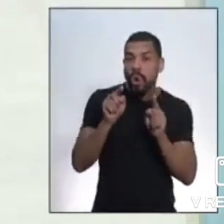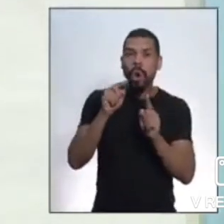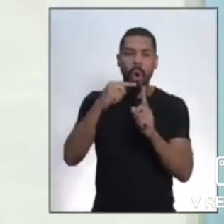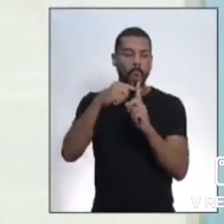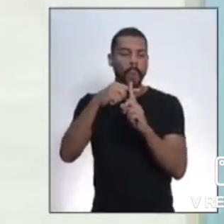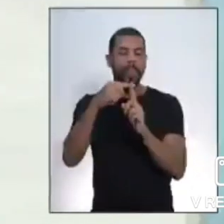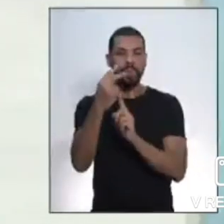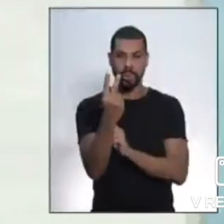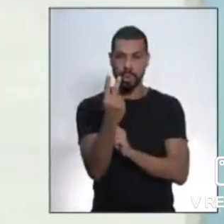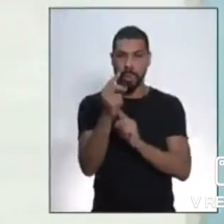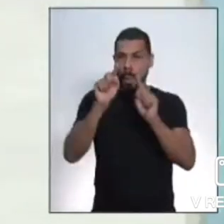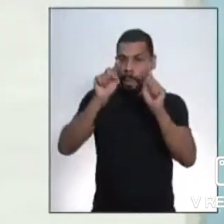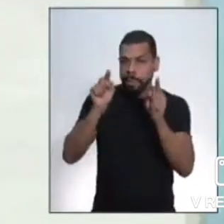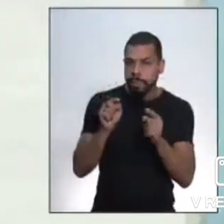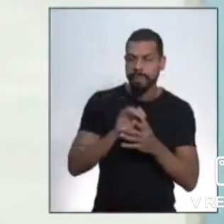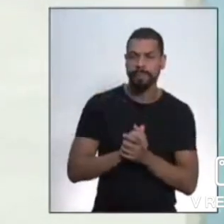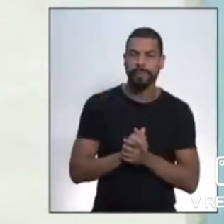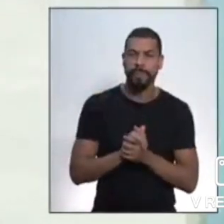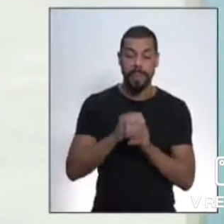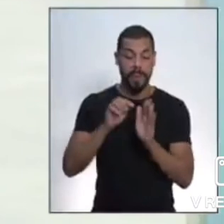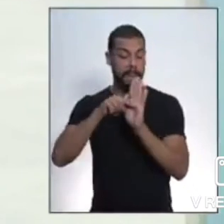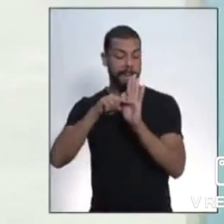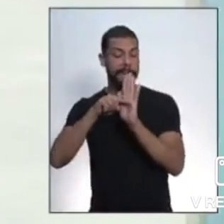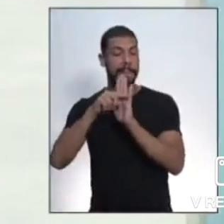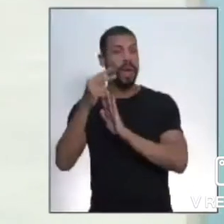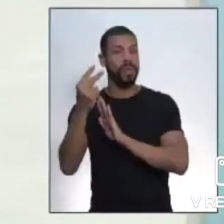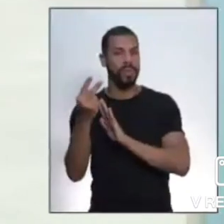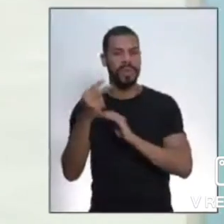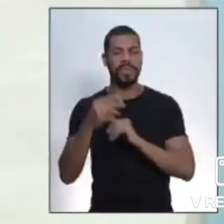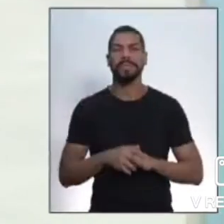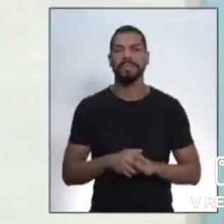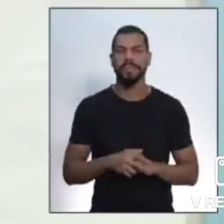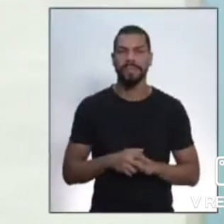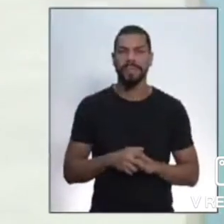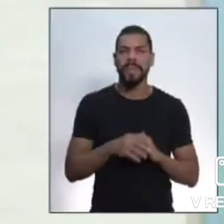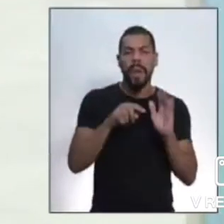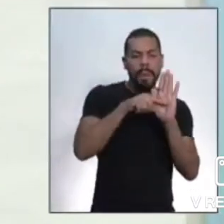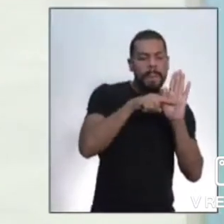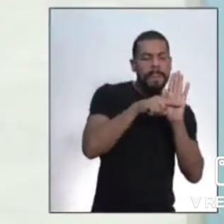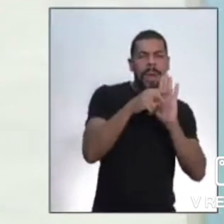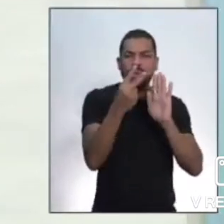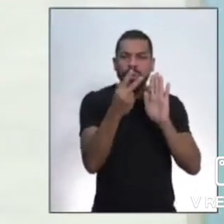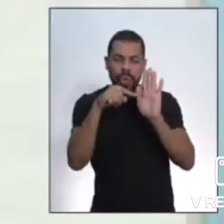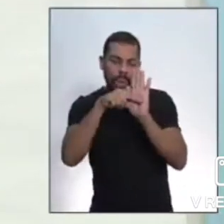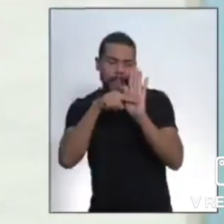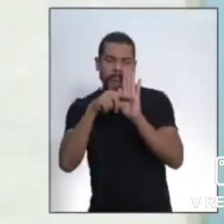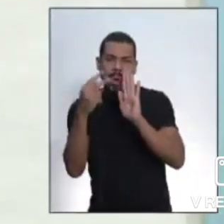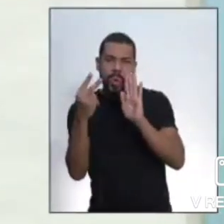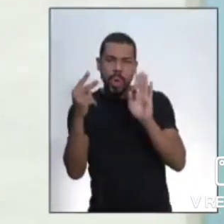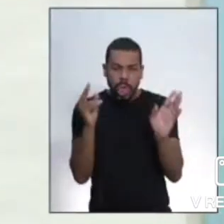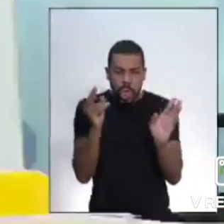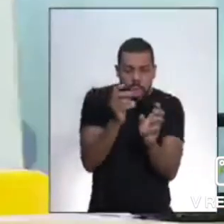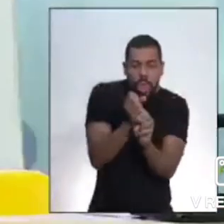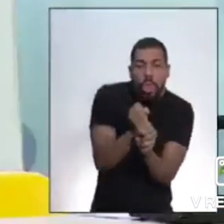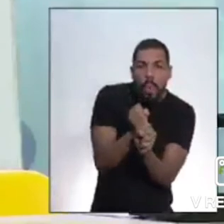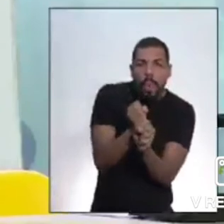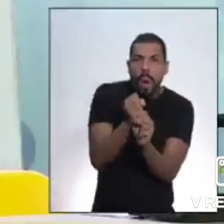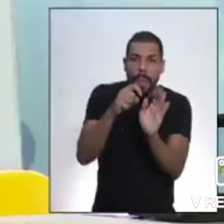Menos 2. Regra de sinal de novo. Menos 2. Menos 2, menos 2. Menos